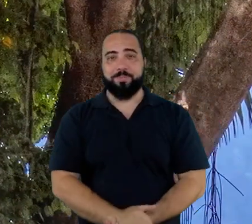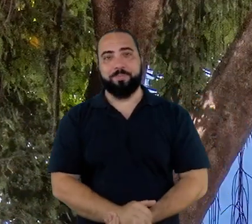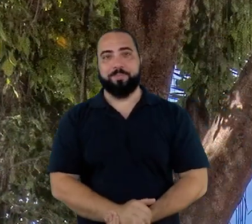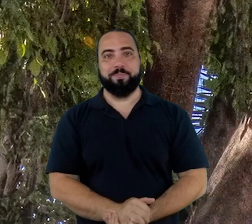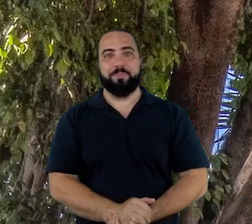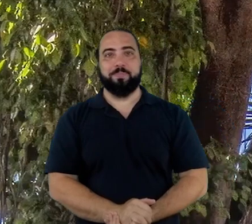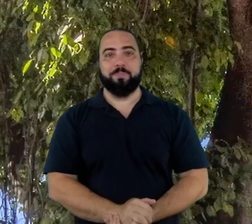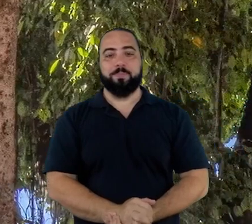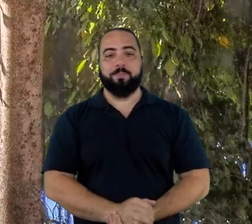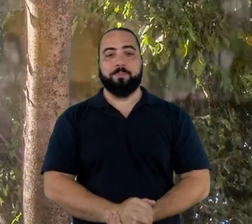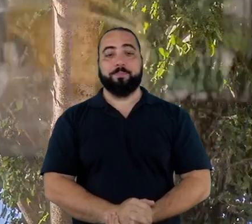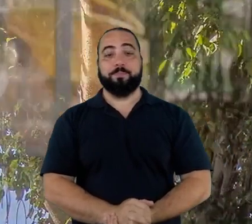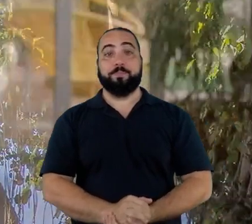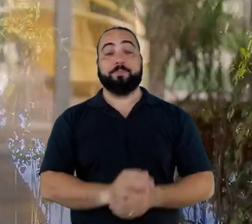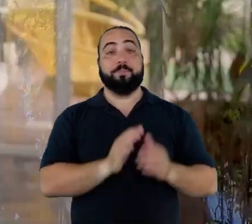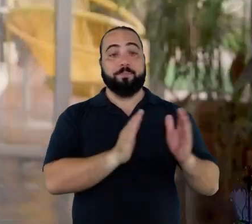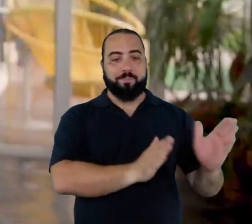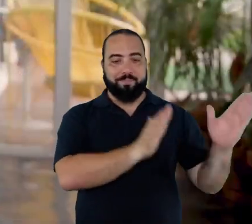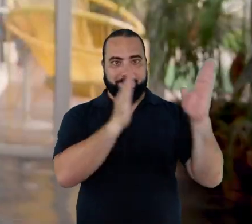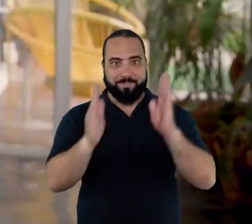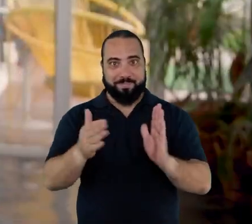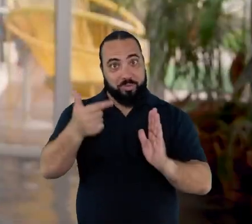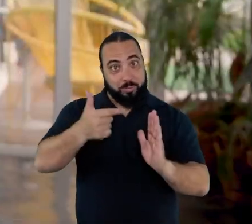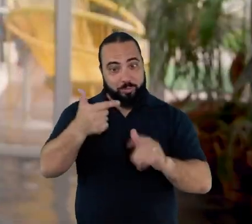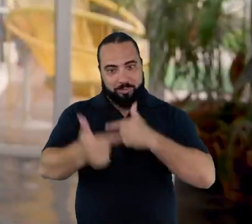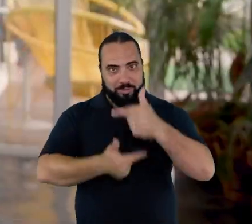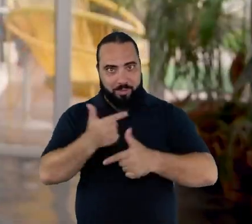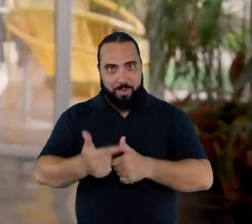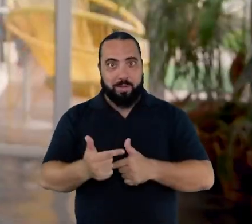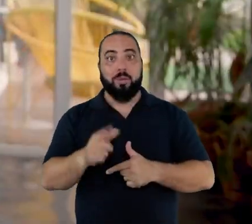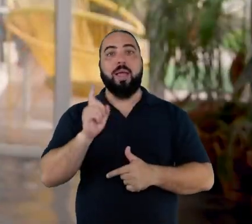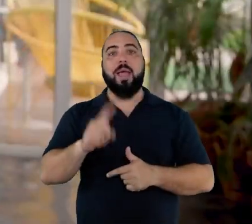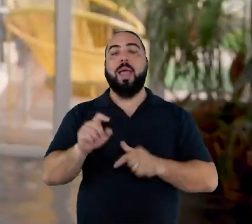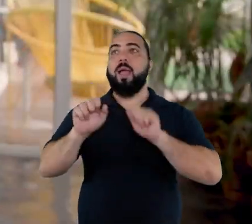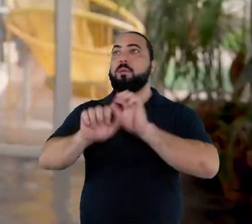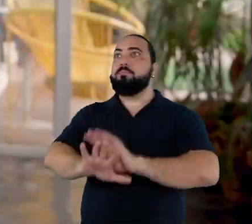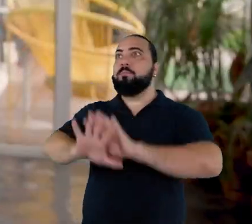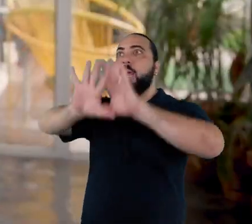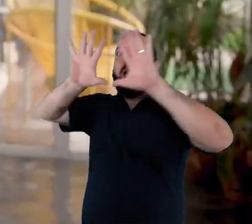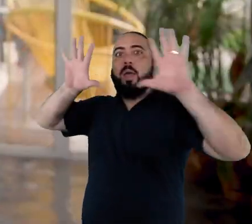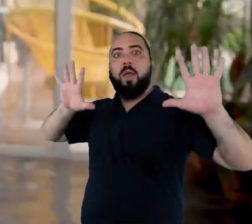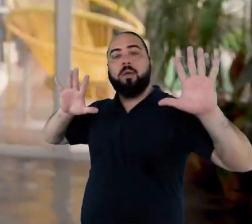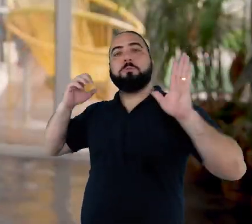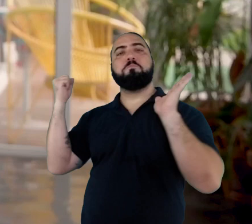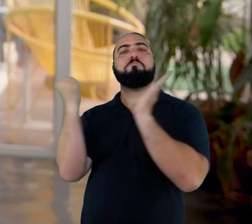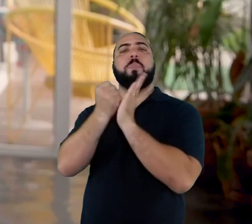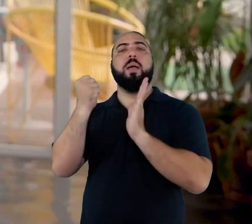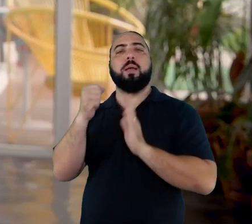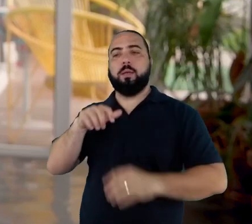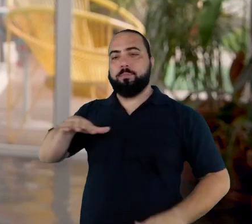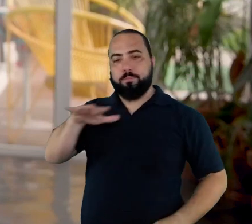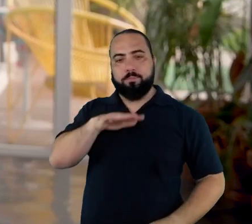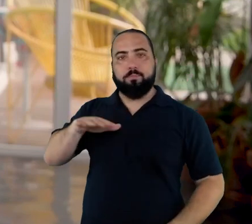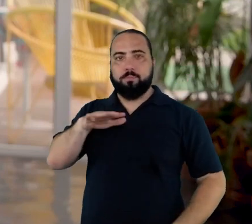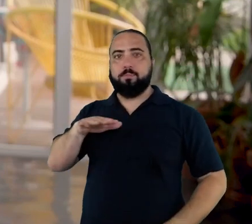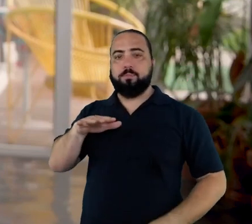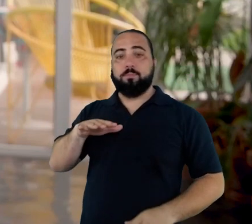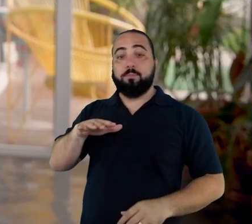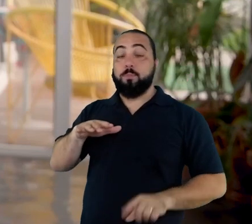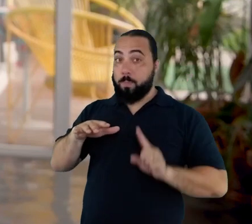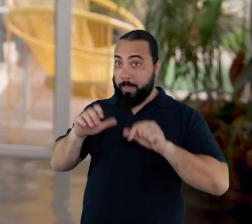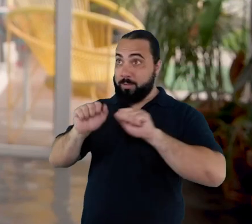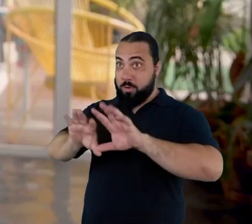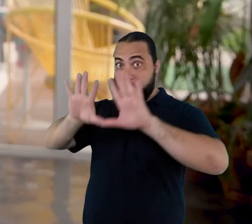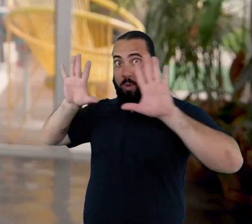Detalhe do tronco e dos galhos de uma árvore. Da parte do trabalho é um grande mural que marca o território do Uruçumirim. Mariana.